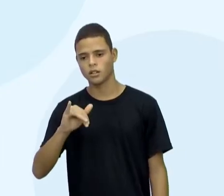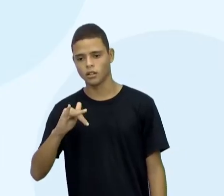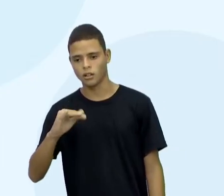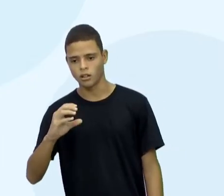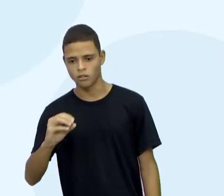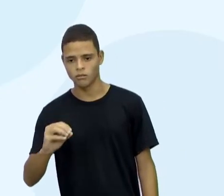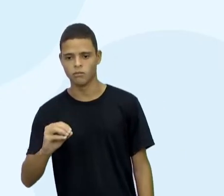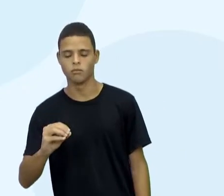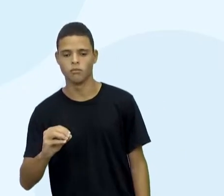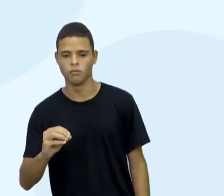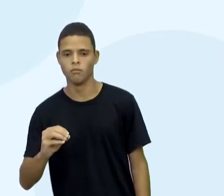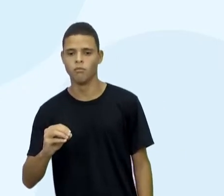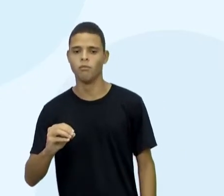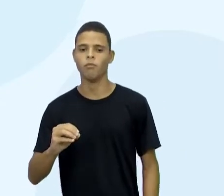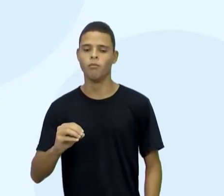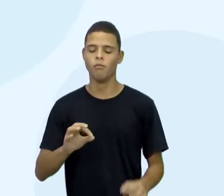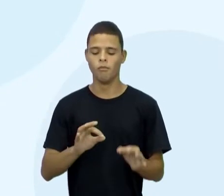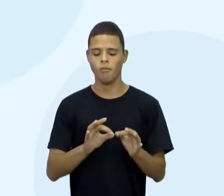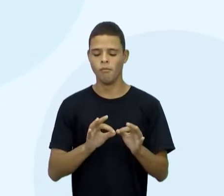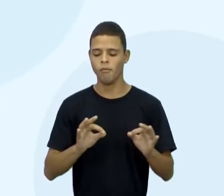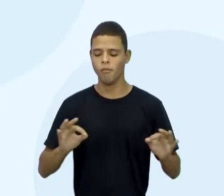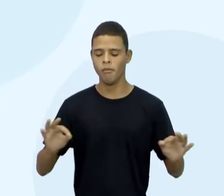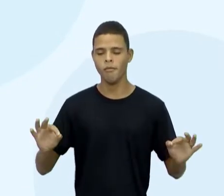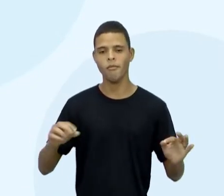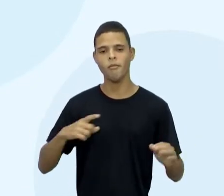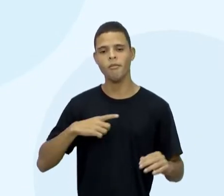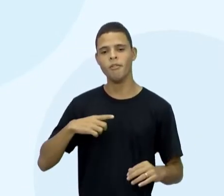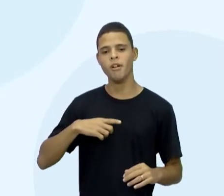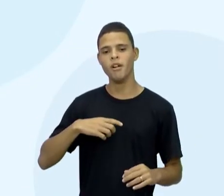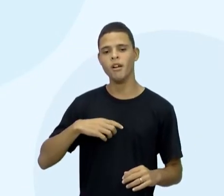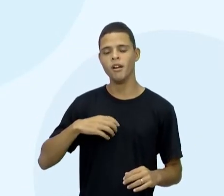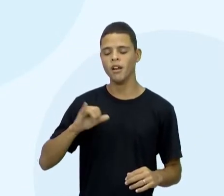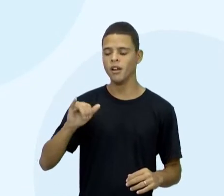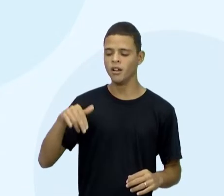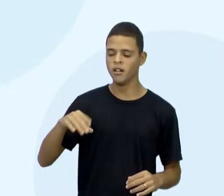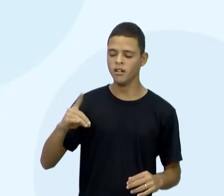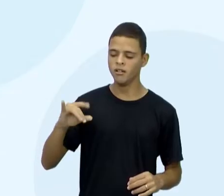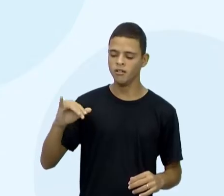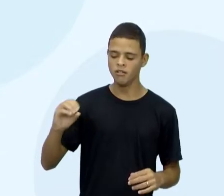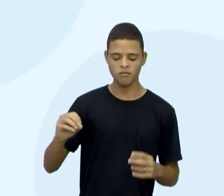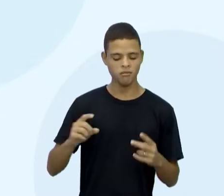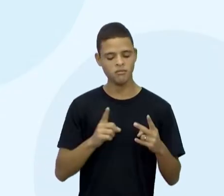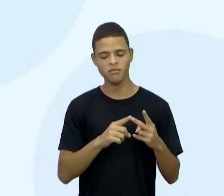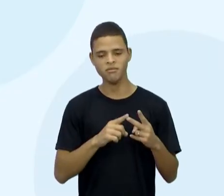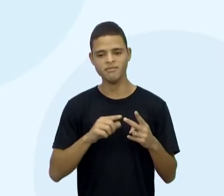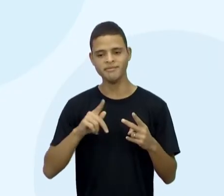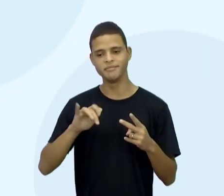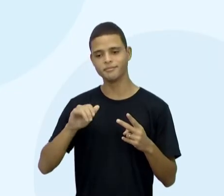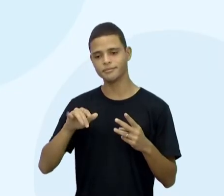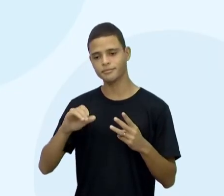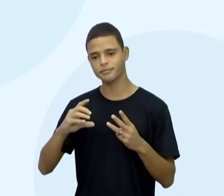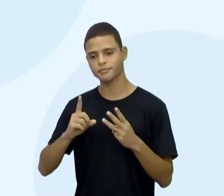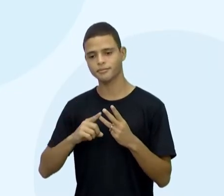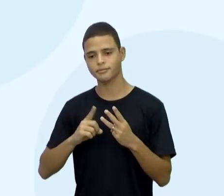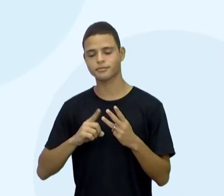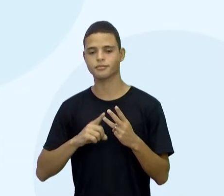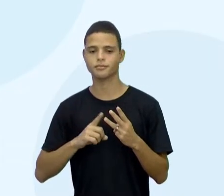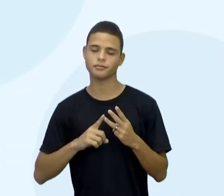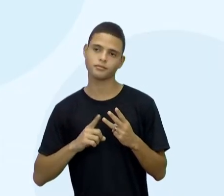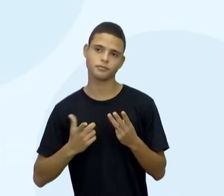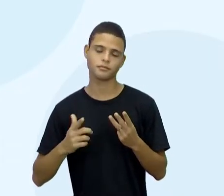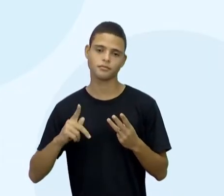ao Polo Sul, mas temos dorsal no Oceano Índico, temos dorsal no Pacífico Antártico, temos dorsal